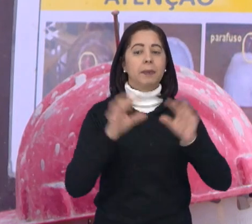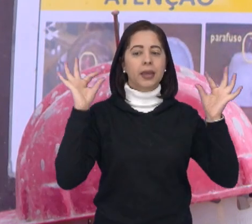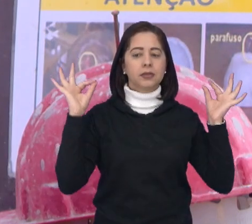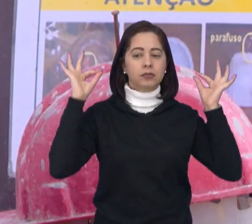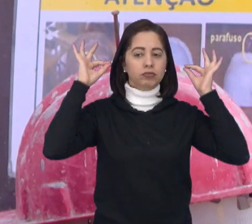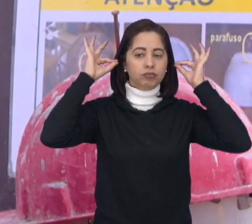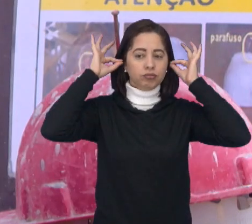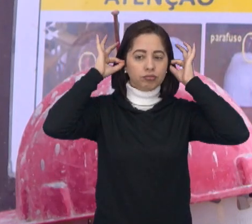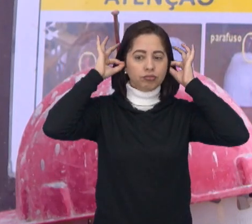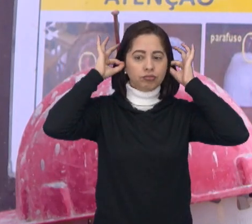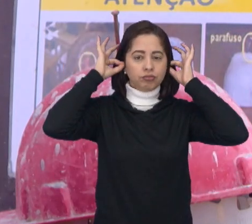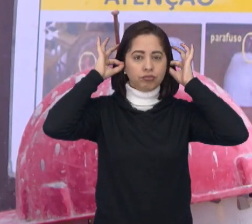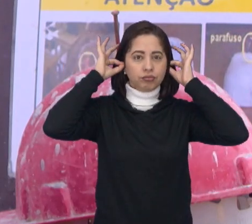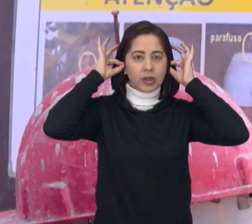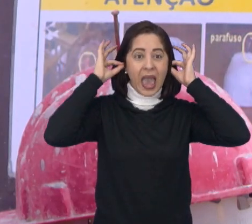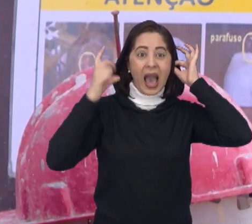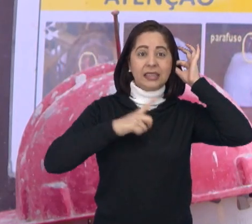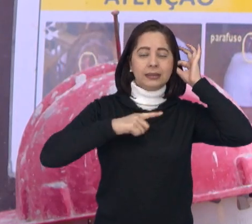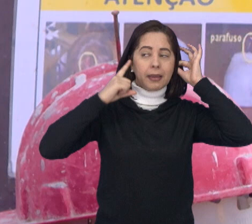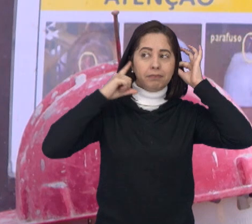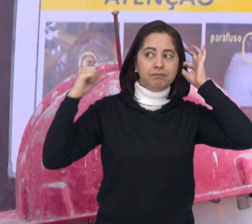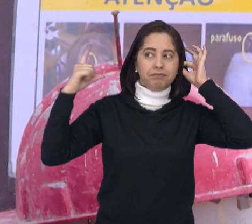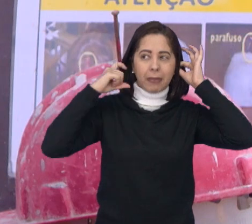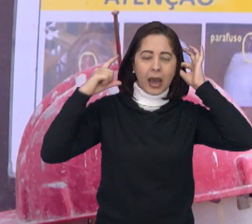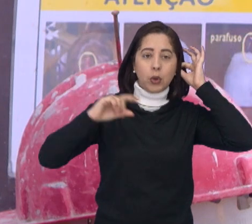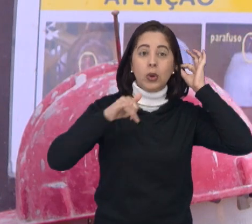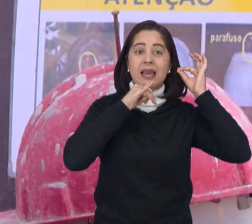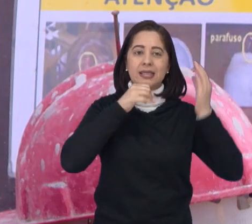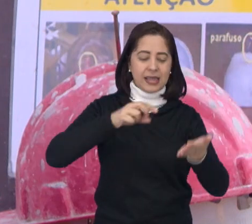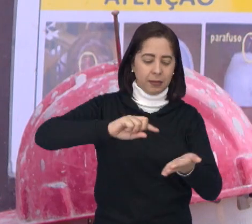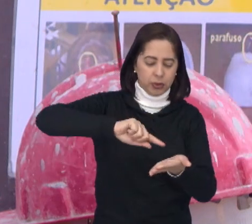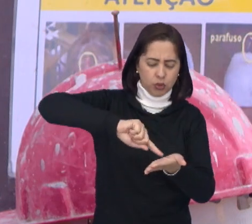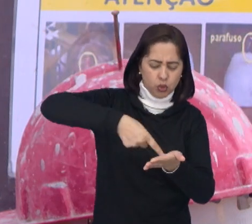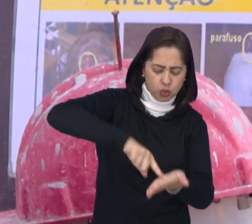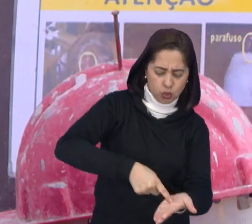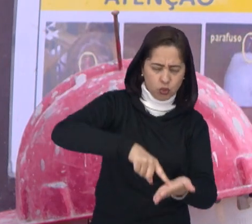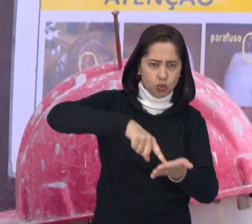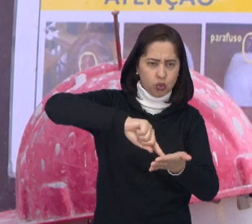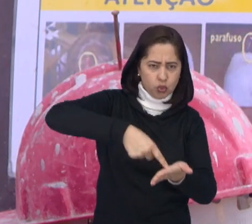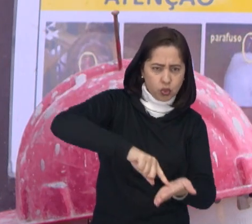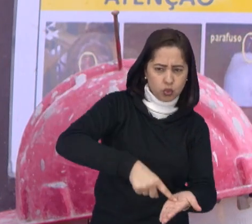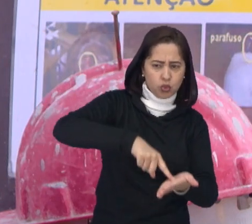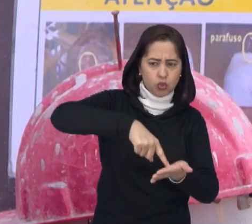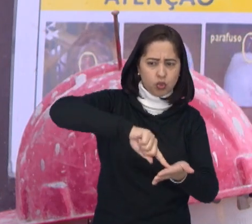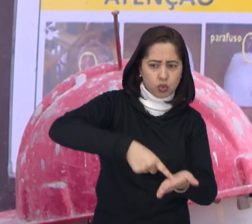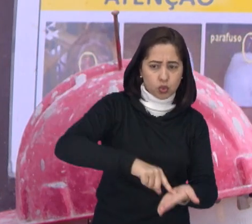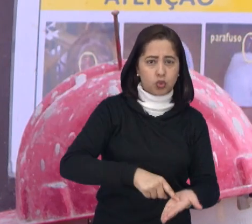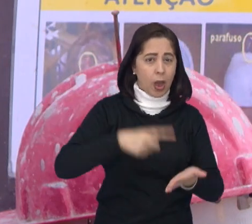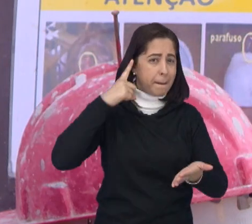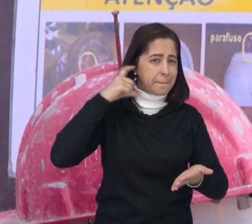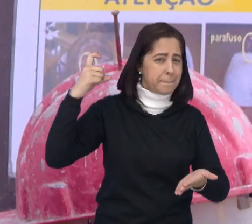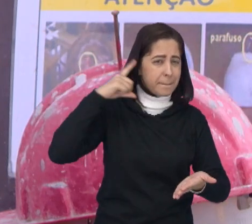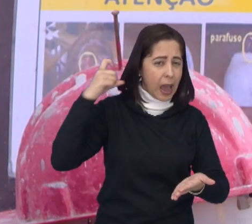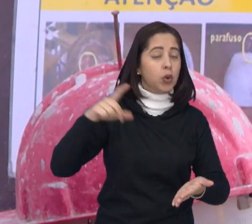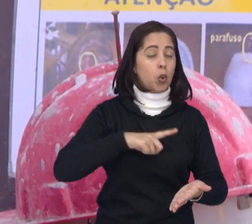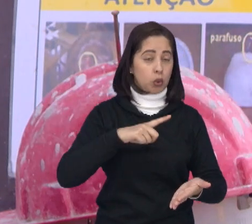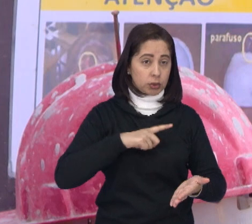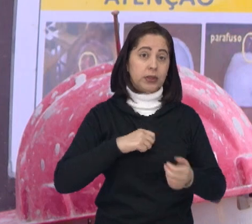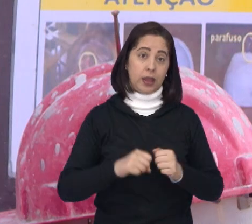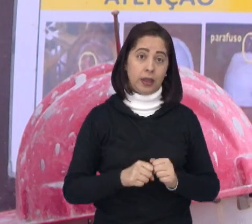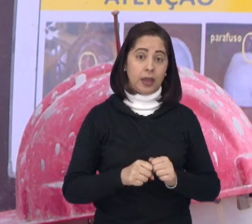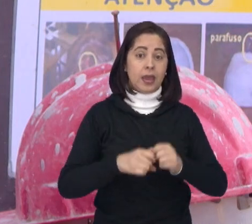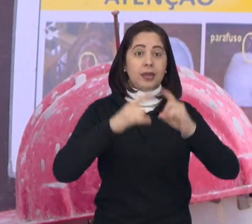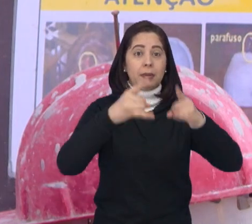ferramenta elétrica que pode gerar ruído, como furadeira, serra, martelete, máscara para exposição de poeira ou produto